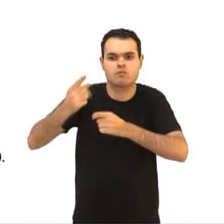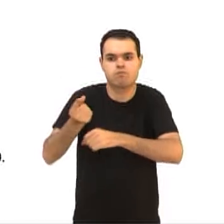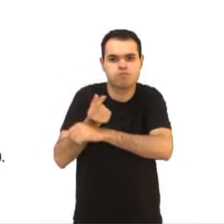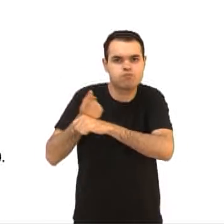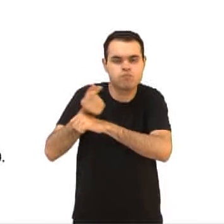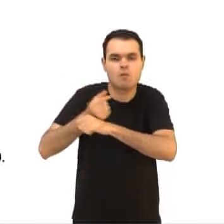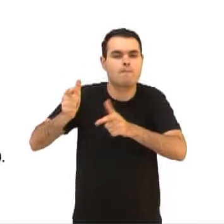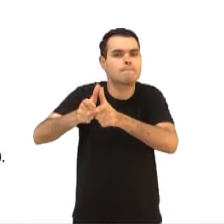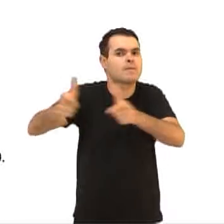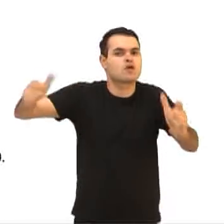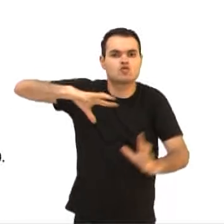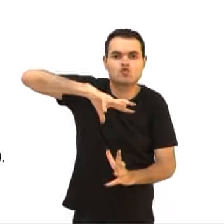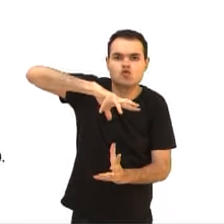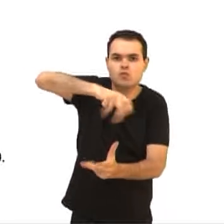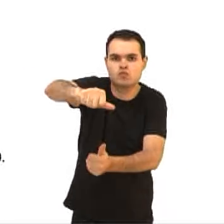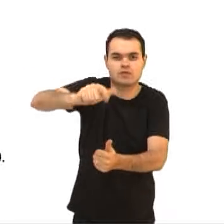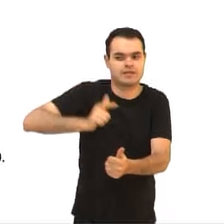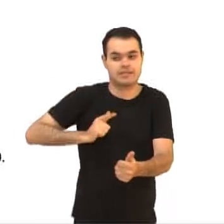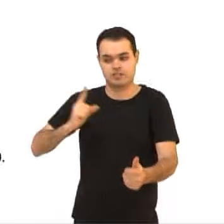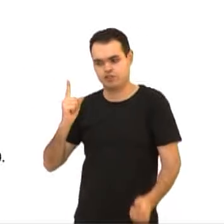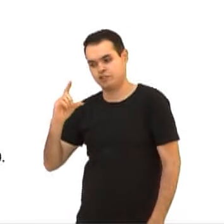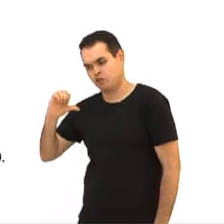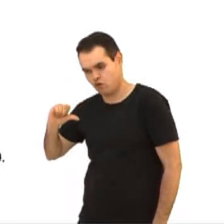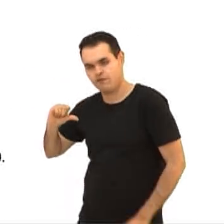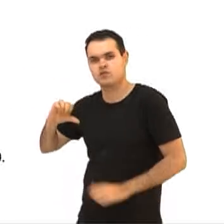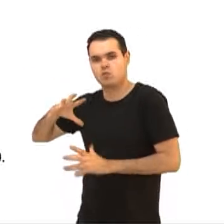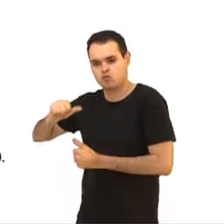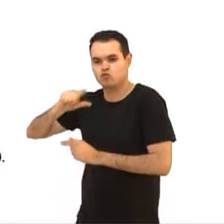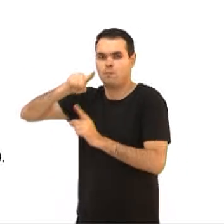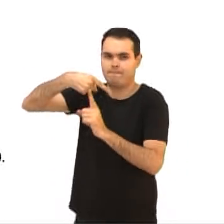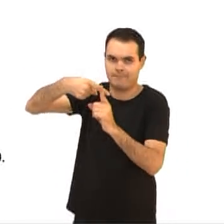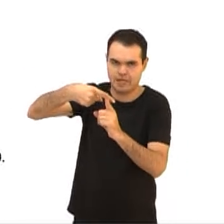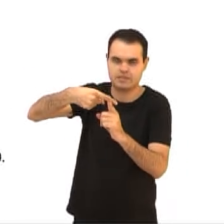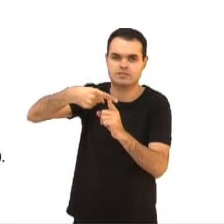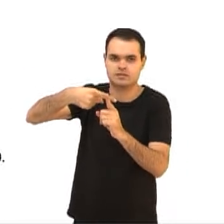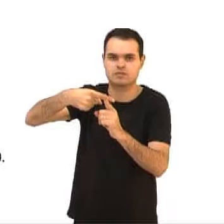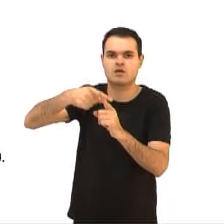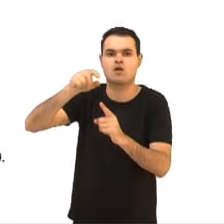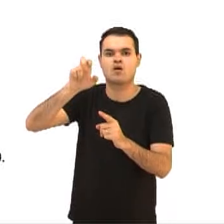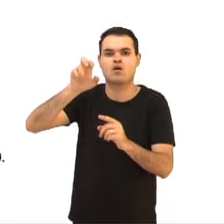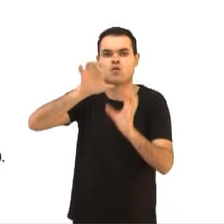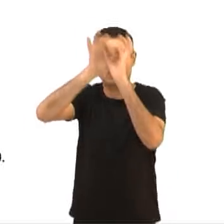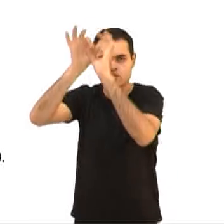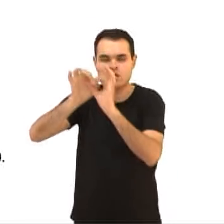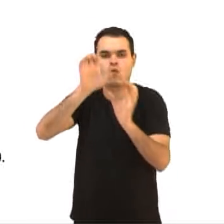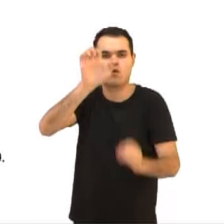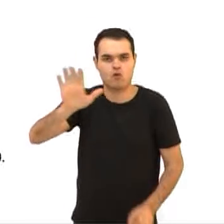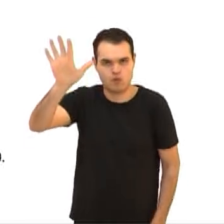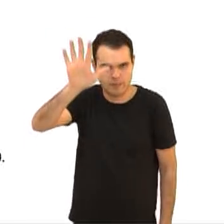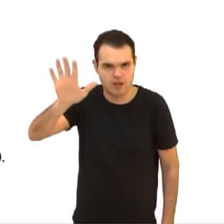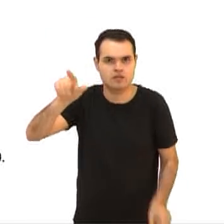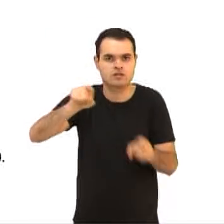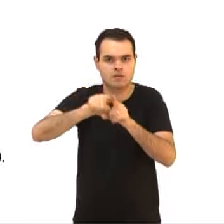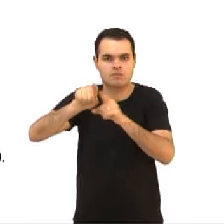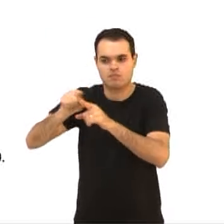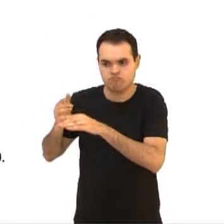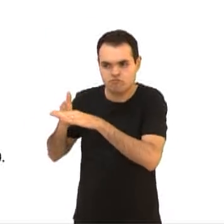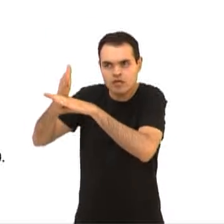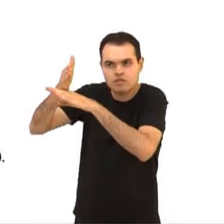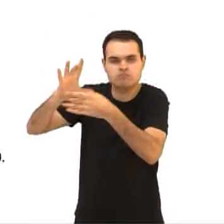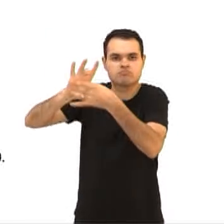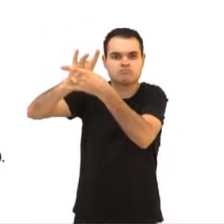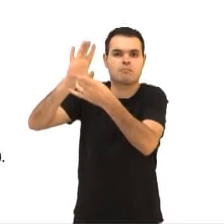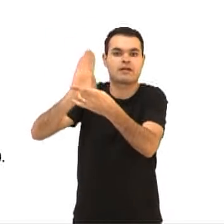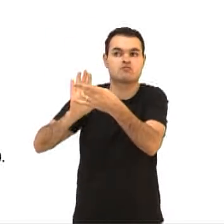verdade, das 19 maiores economias do mundo, mais a União Europeia. importantes participações brasileiras. E